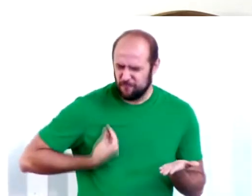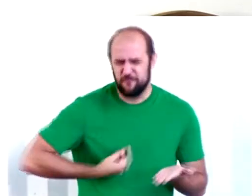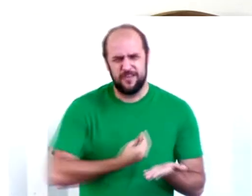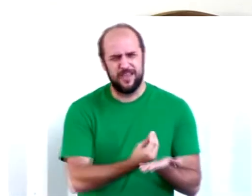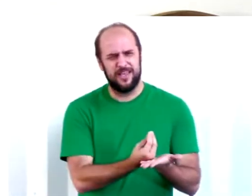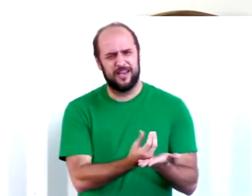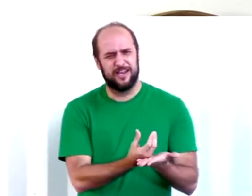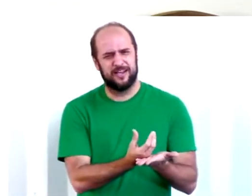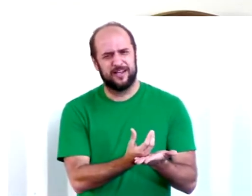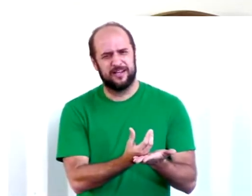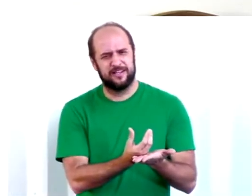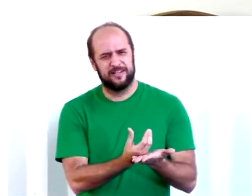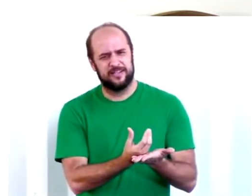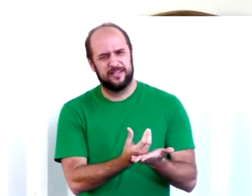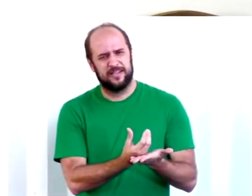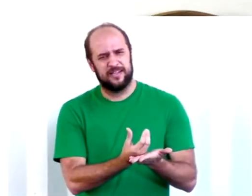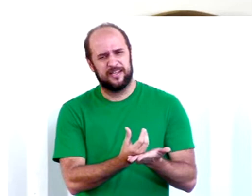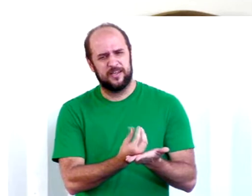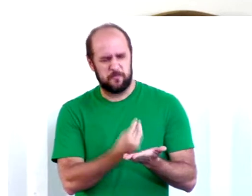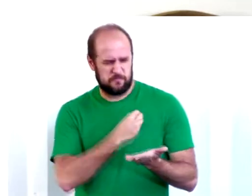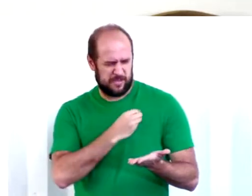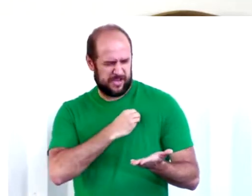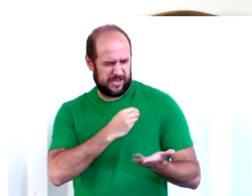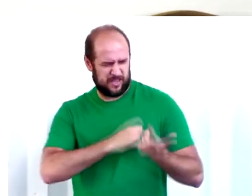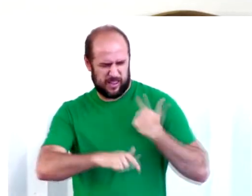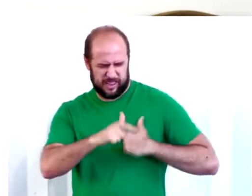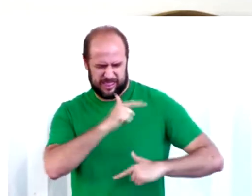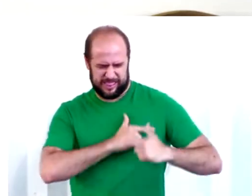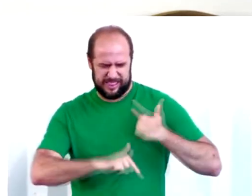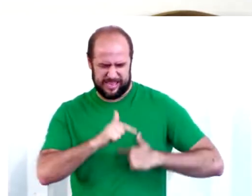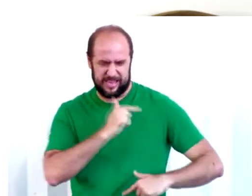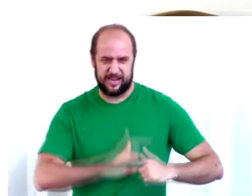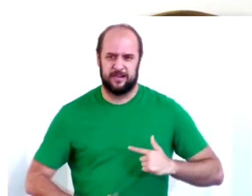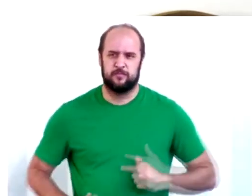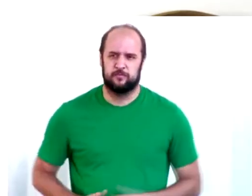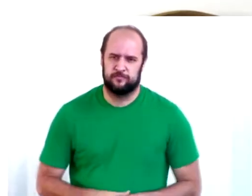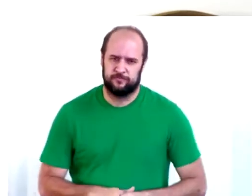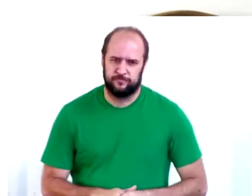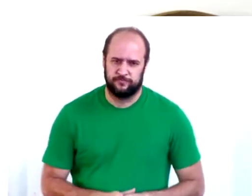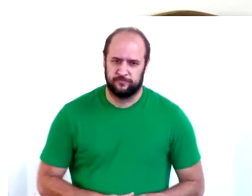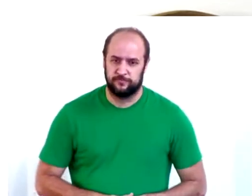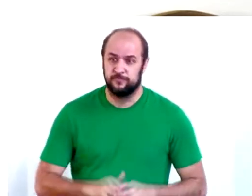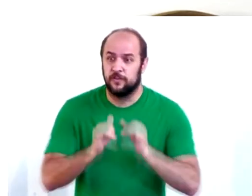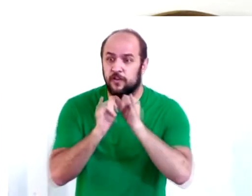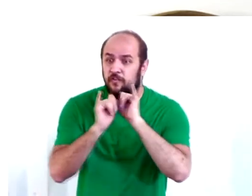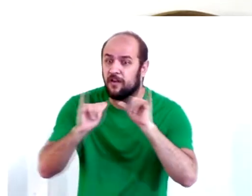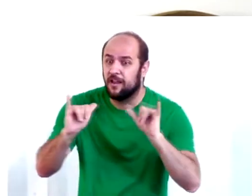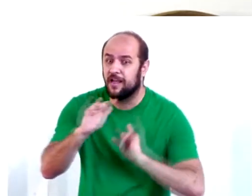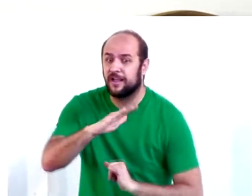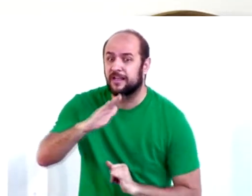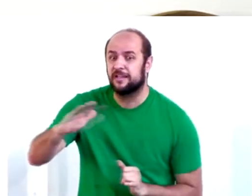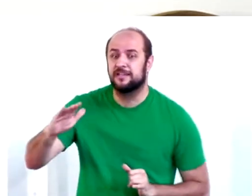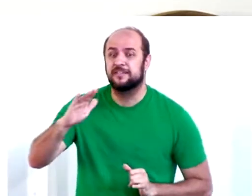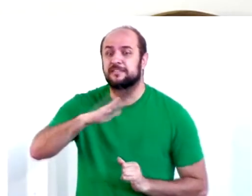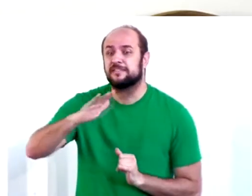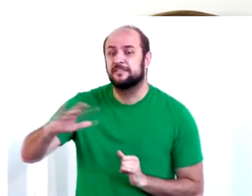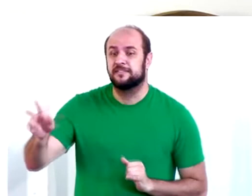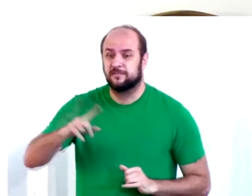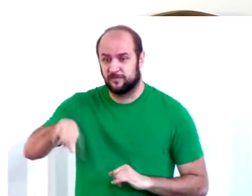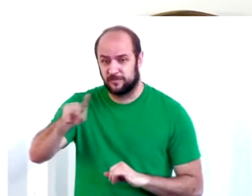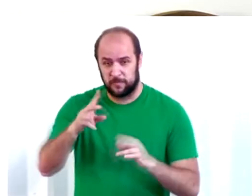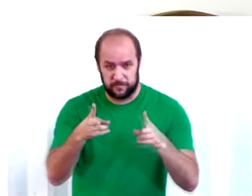cobrirá multidão de pecados. Deixa eu conversar com as crianças aqui para elas não se perderem na